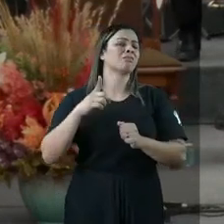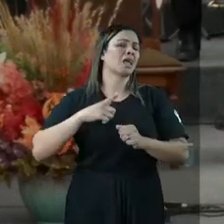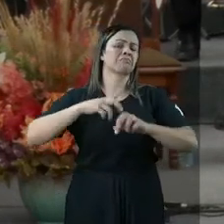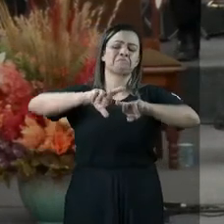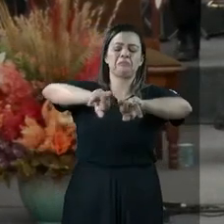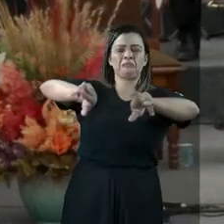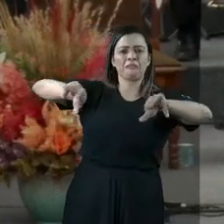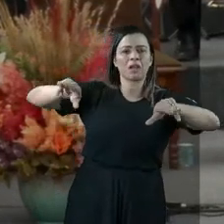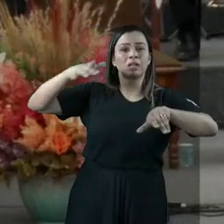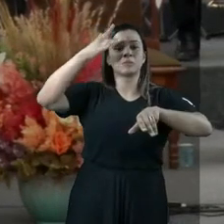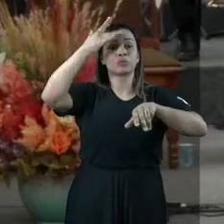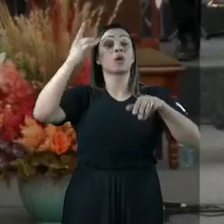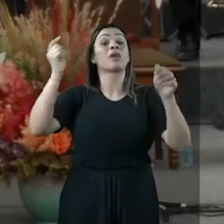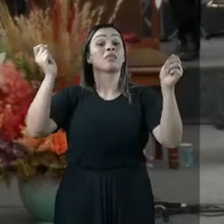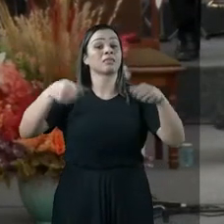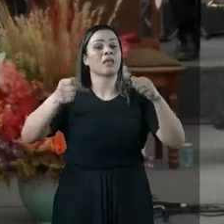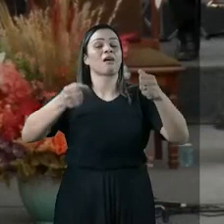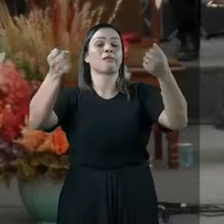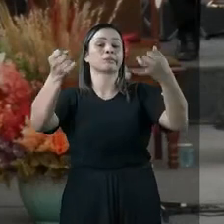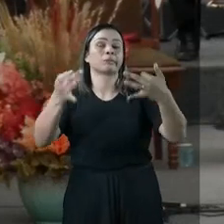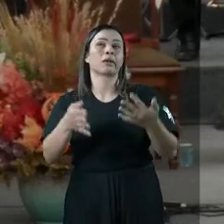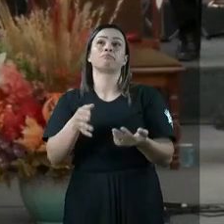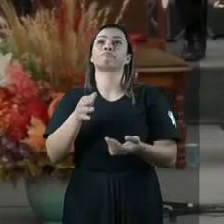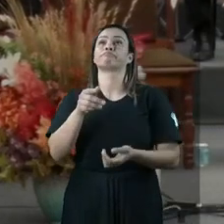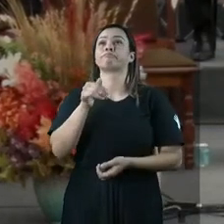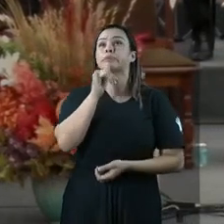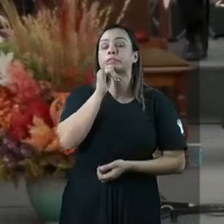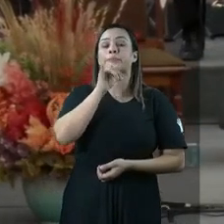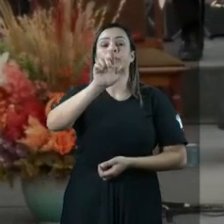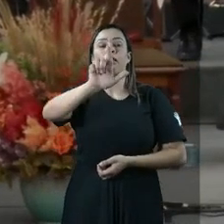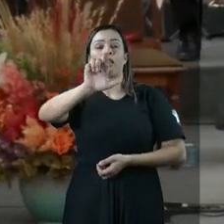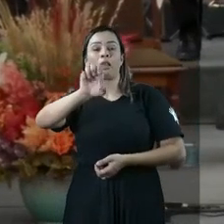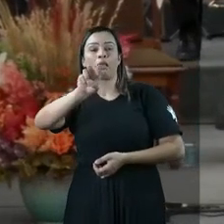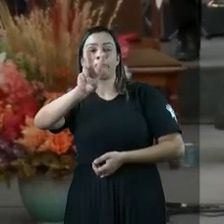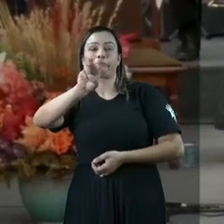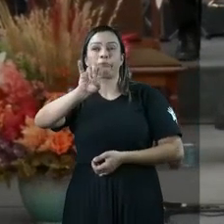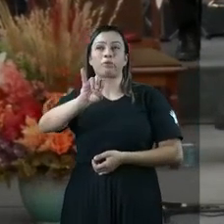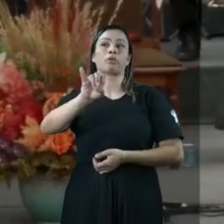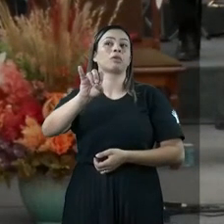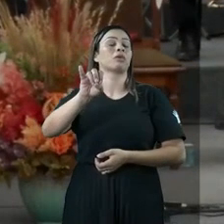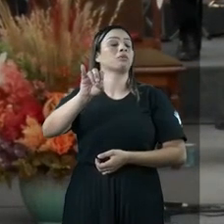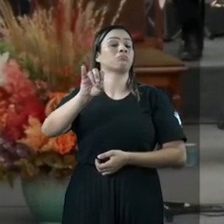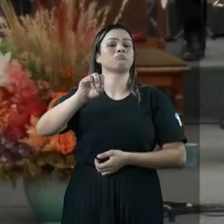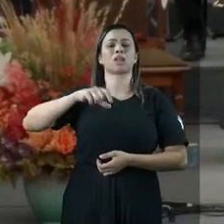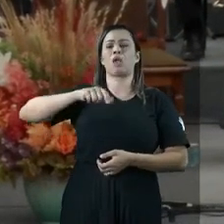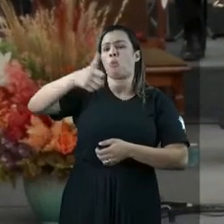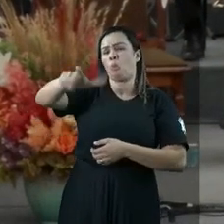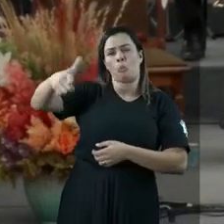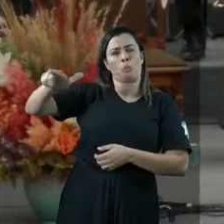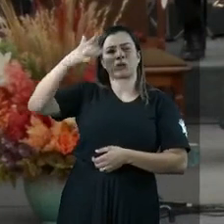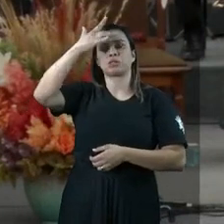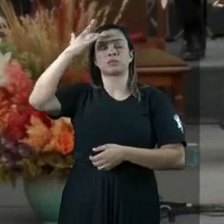queiram, que na melhor fase, no momento em que ele mais estava ganhando fundos na sua função